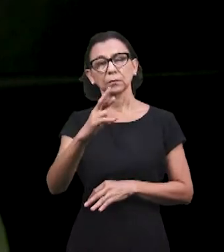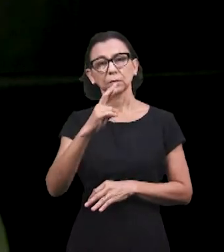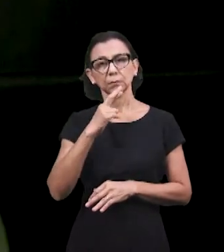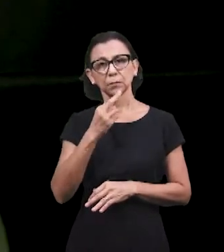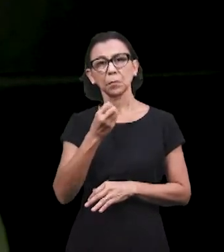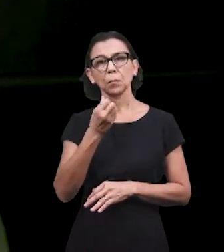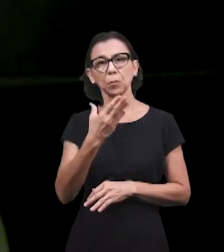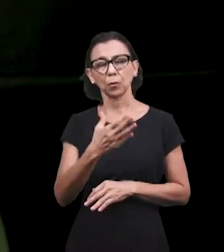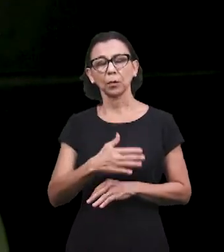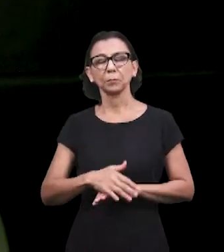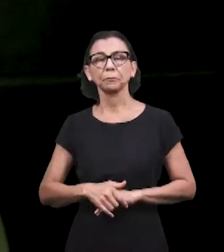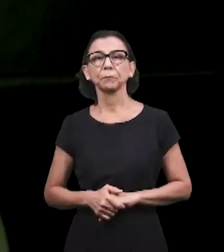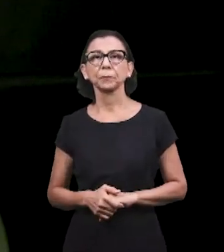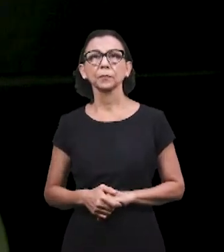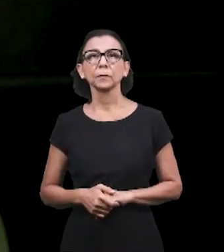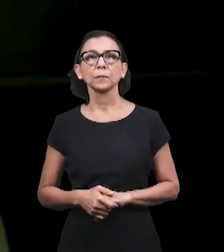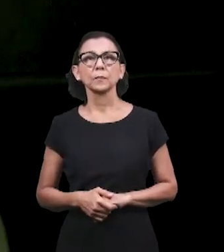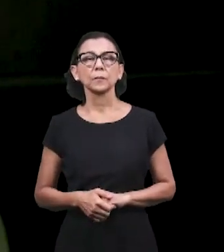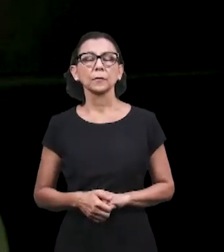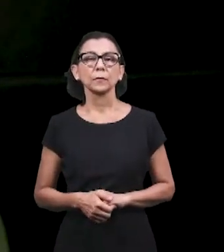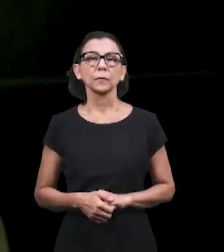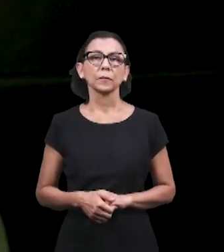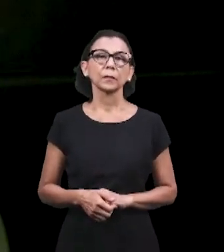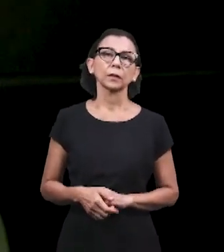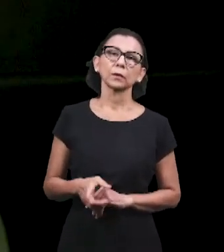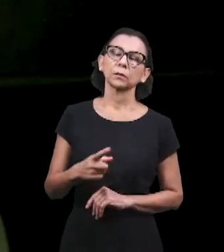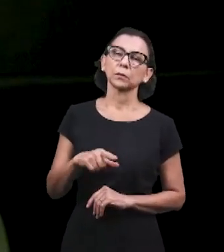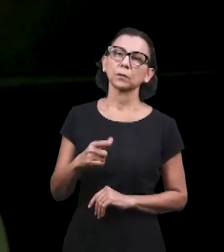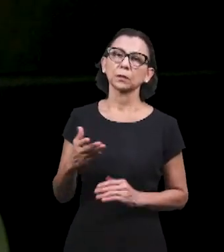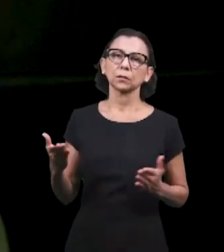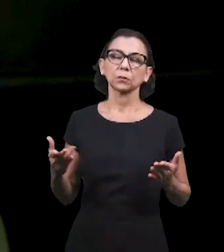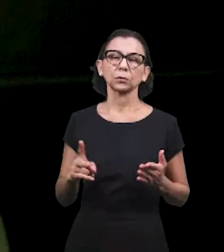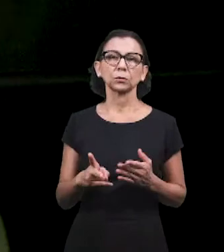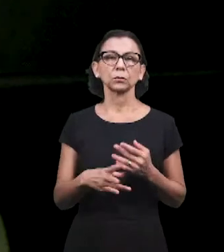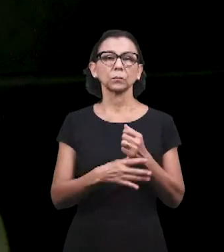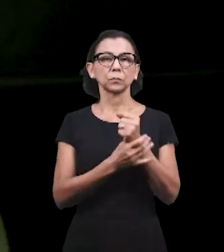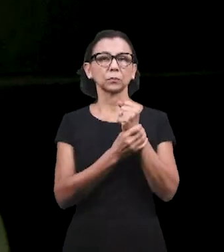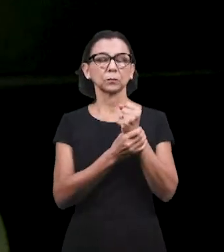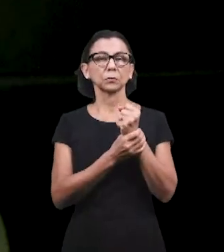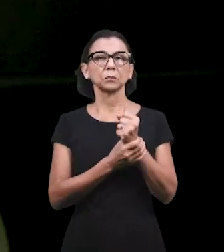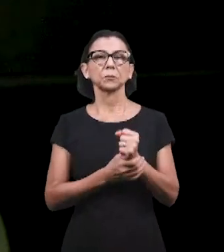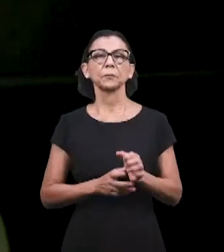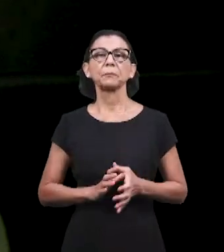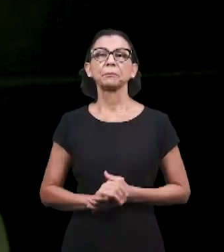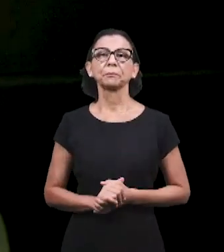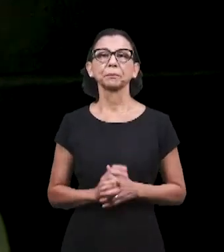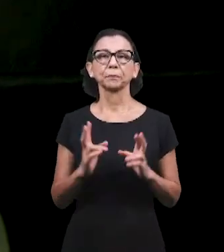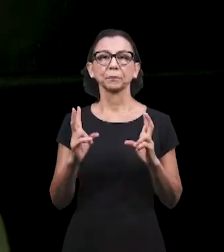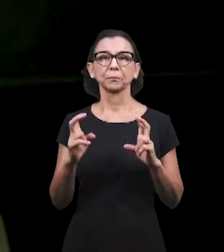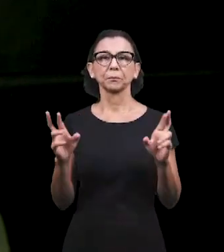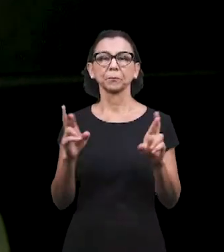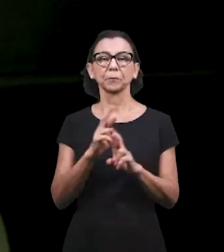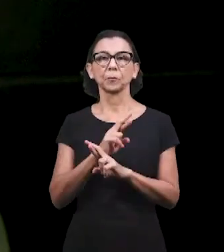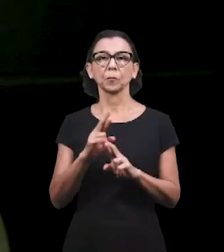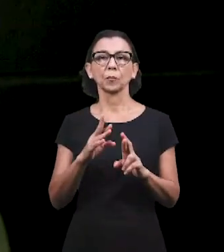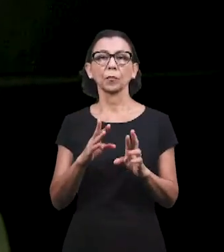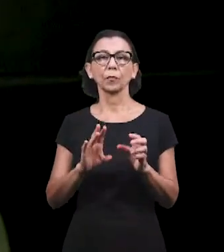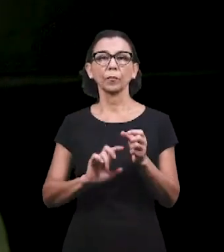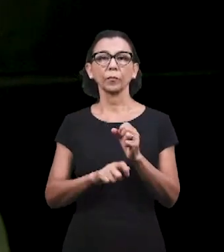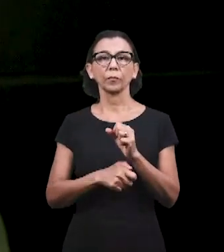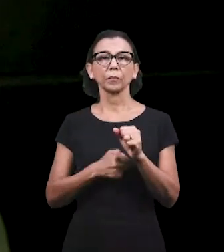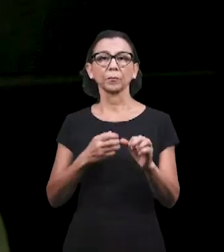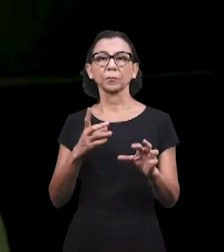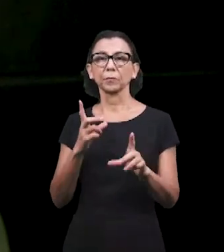deu, portanto, uma ideia muito segura da sequência do nosso assunto, que é o assunto relacionado a descobrir